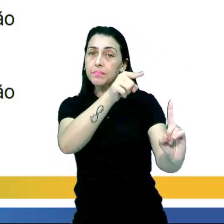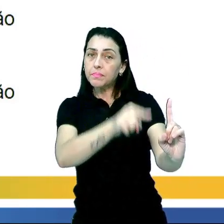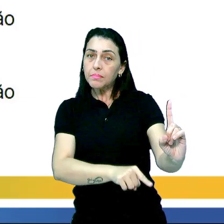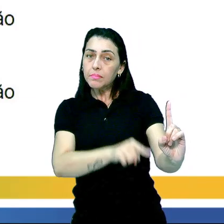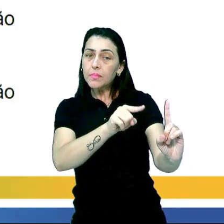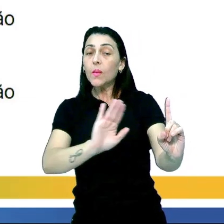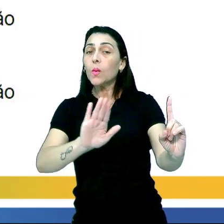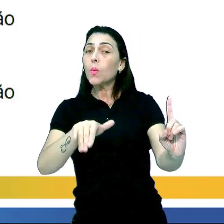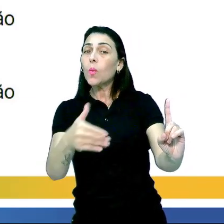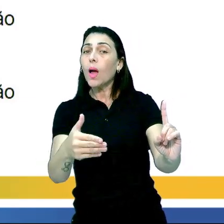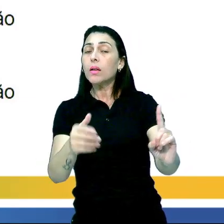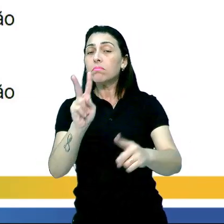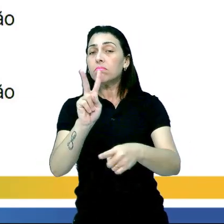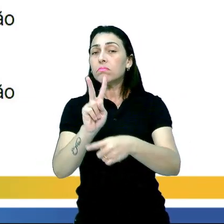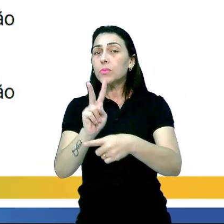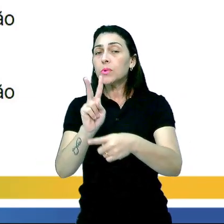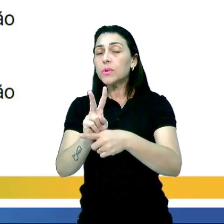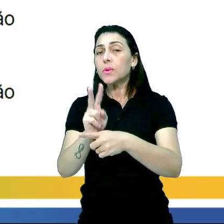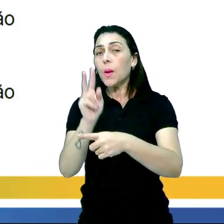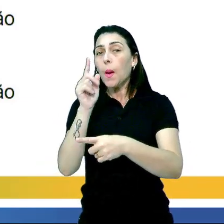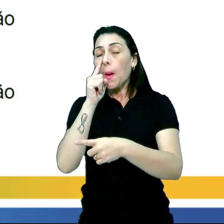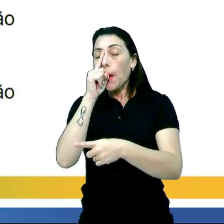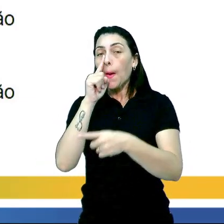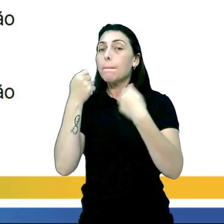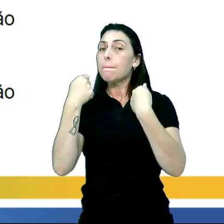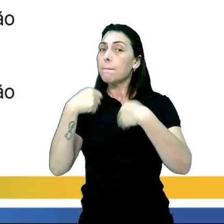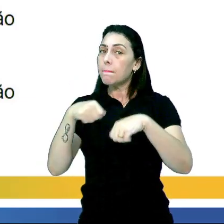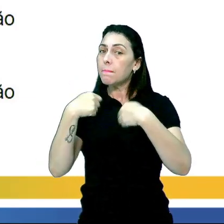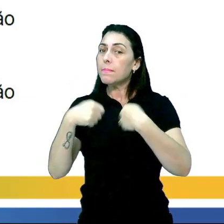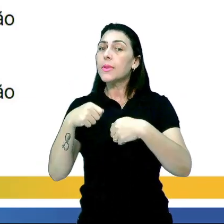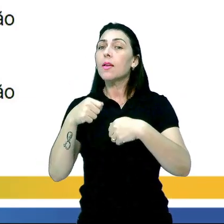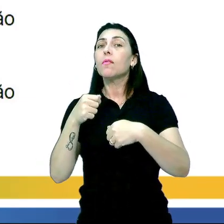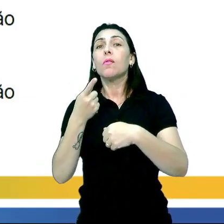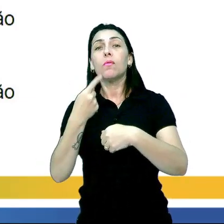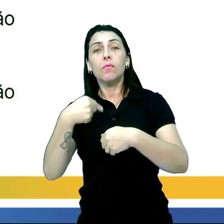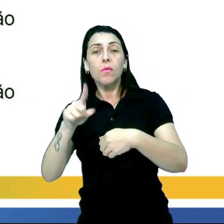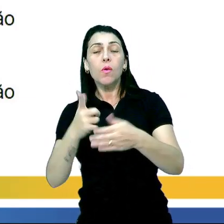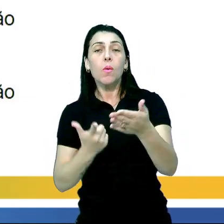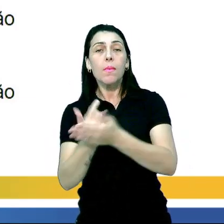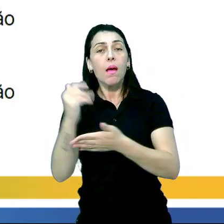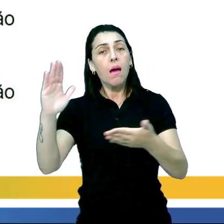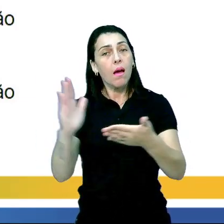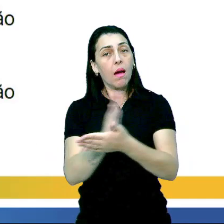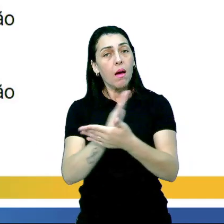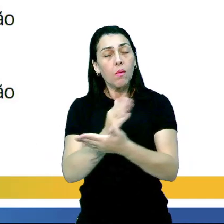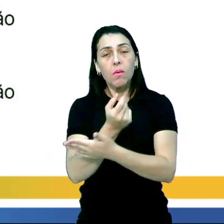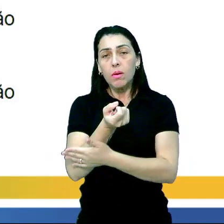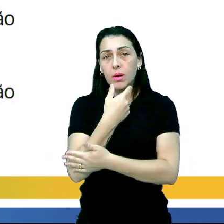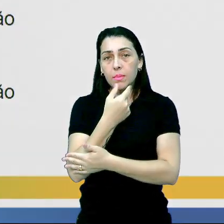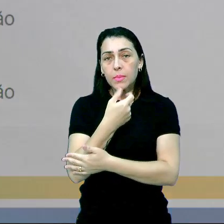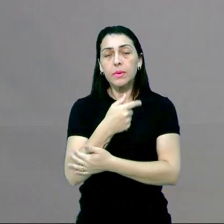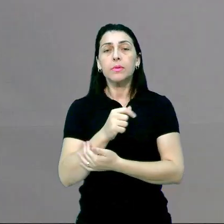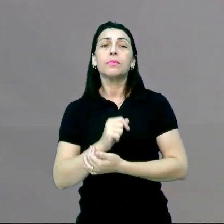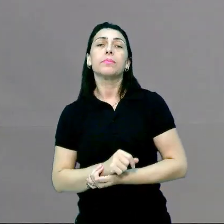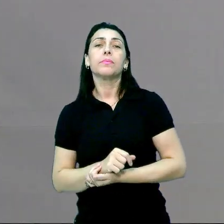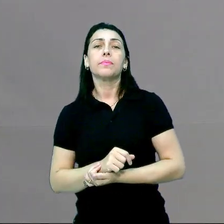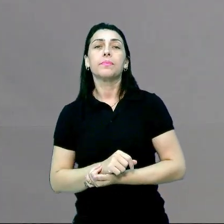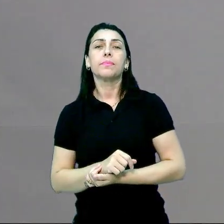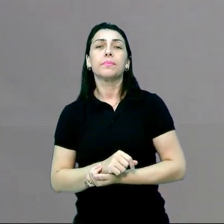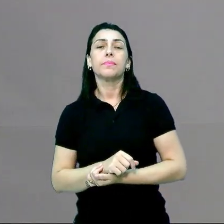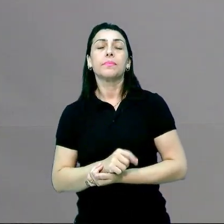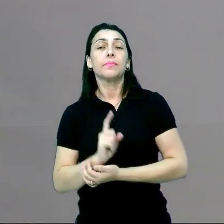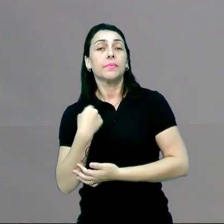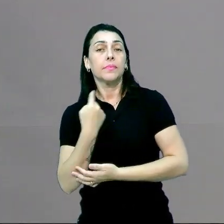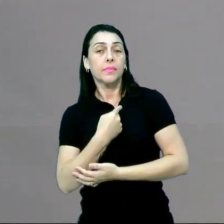interlocutor quais cuidados devem ser tomados quando ele for comprar algum medicamento. E é exatamente